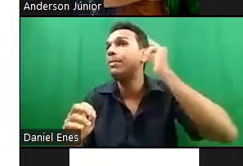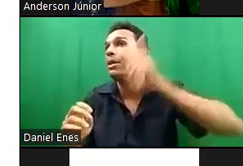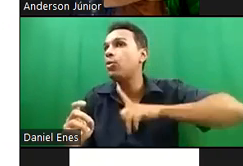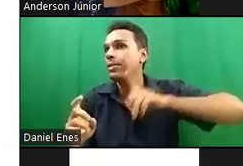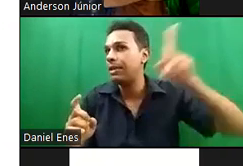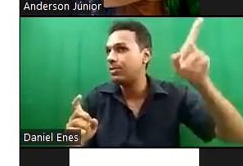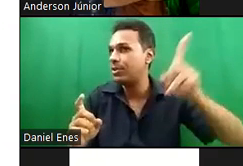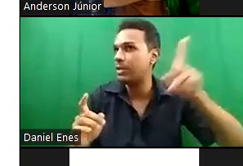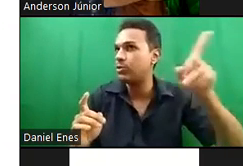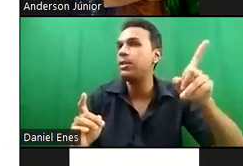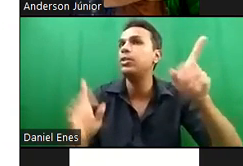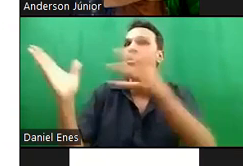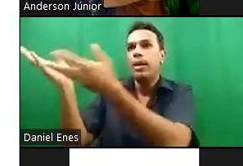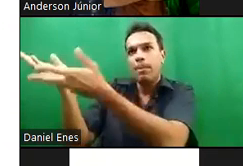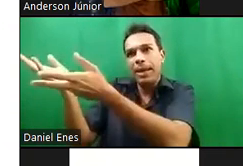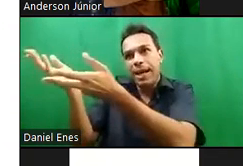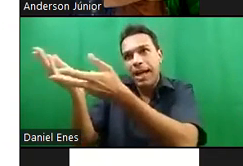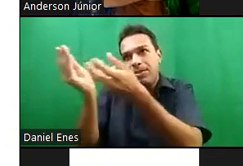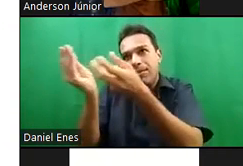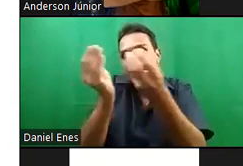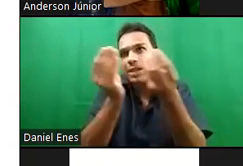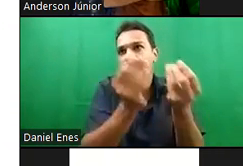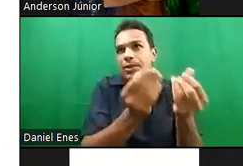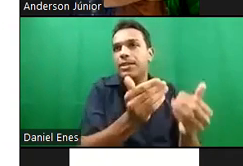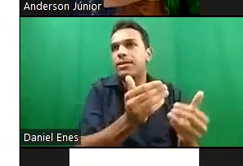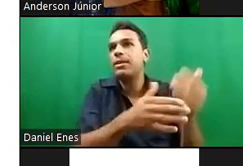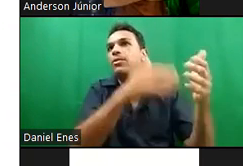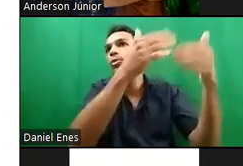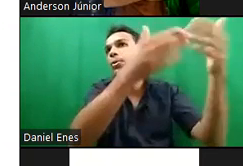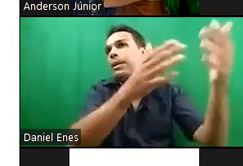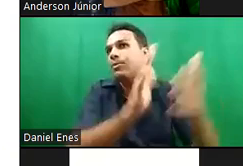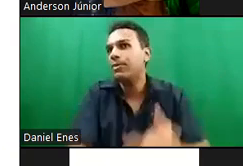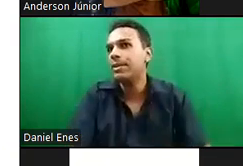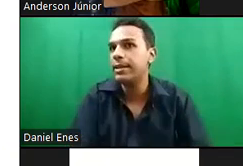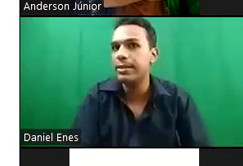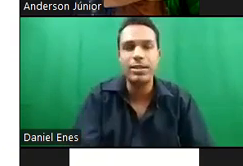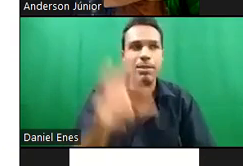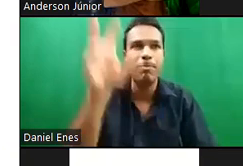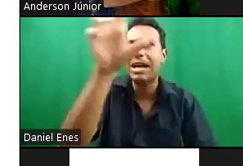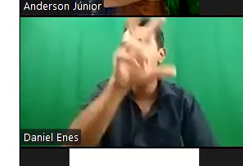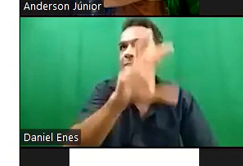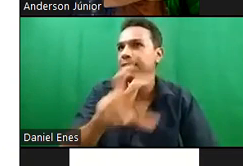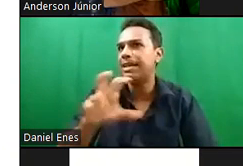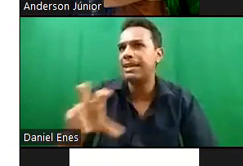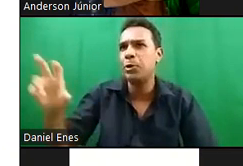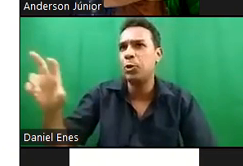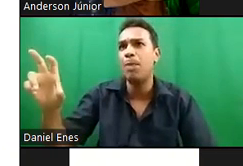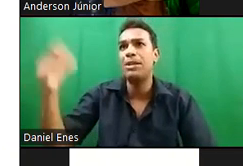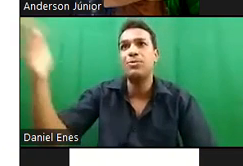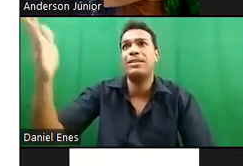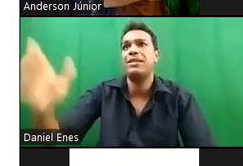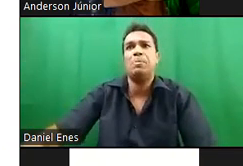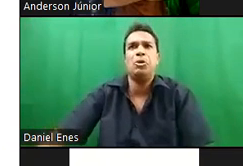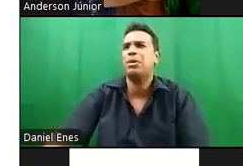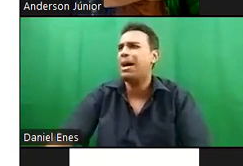brasileira. A mesma coisa lá nos Estados Unidos. Pegaram a língua de sinais da França, o que evoluiu para a língua francesa. Agora, você pega as línguas de sinais ali na Europa, a